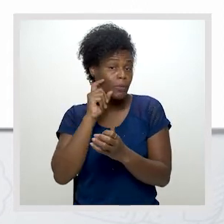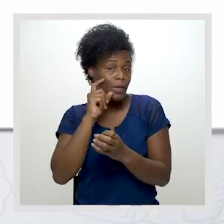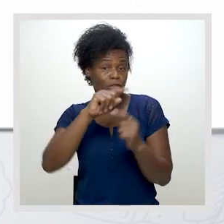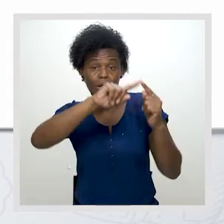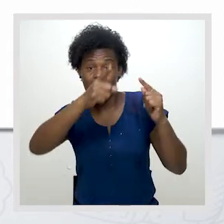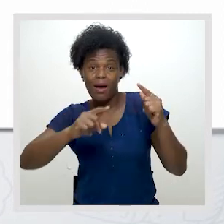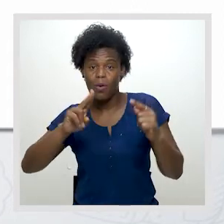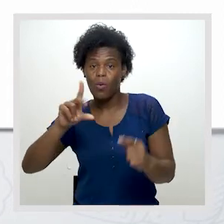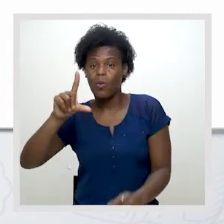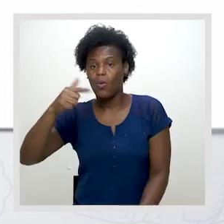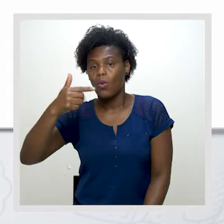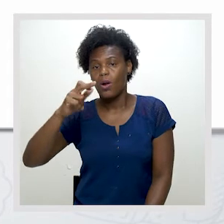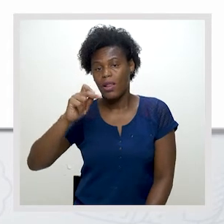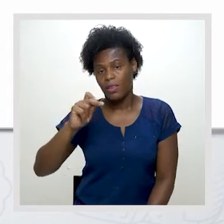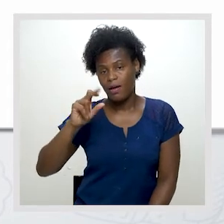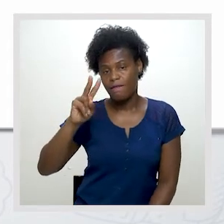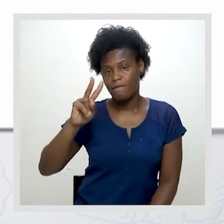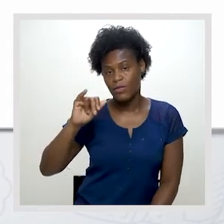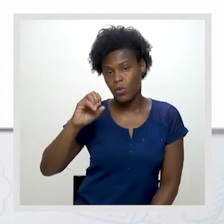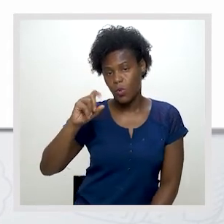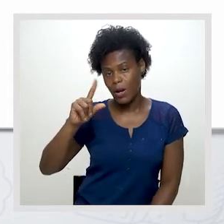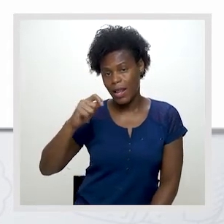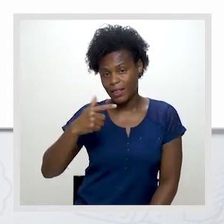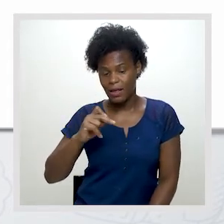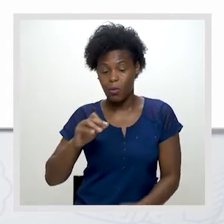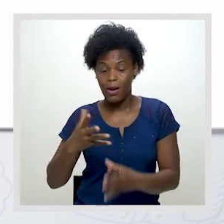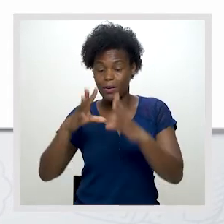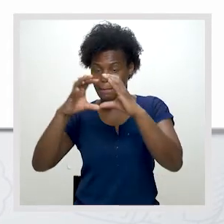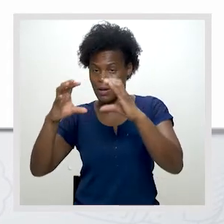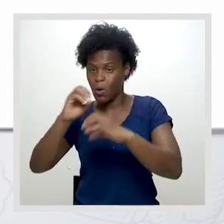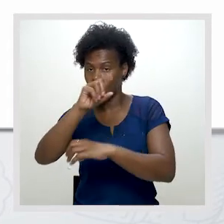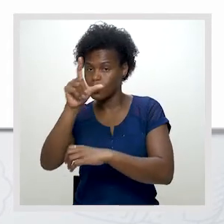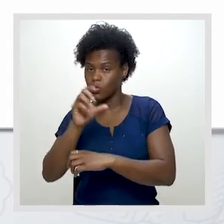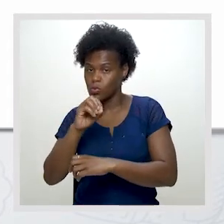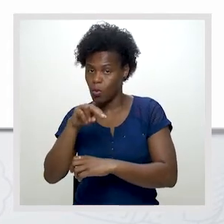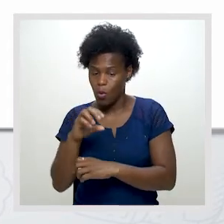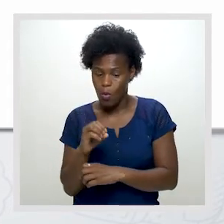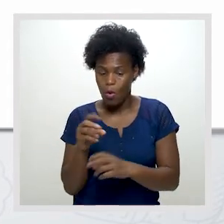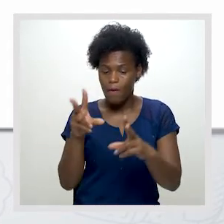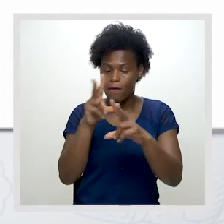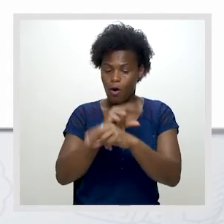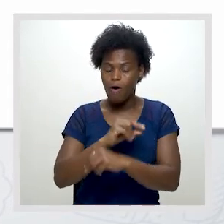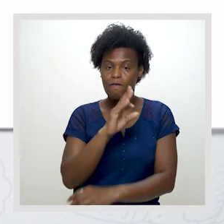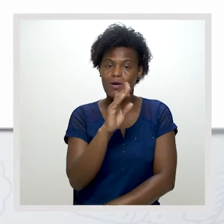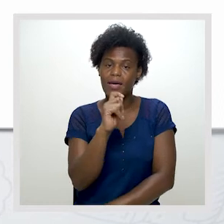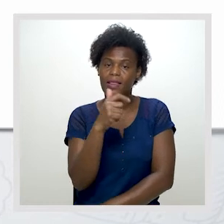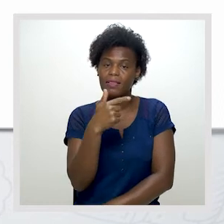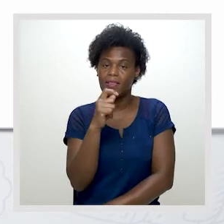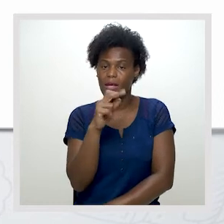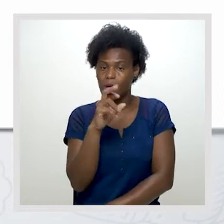raios ultravioleta. E quando surgiu a camada de ozono, os novos